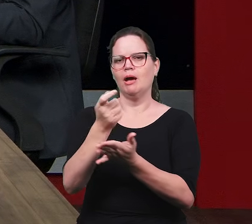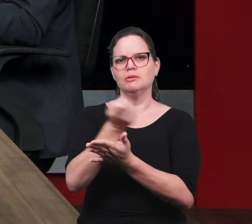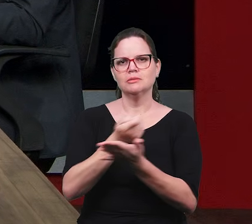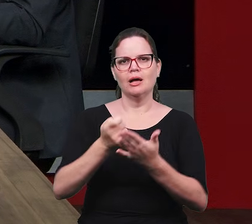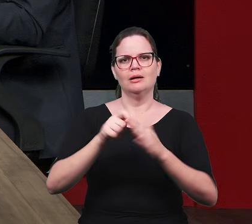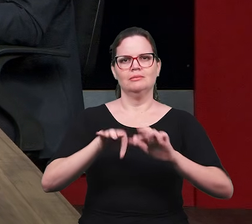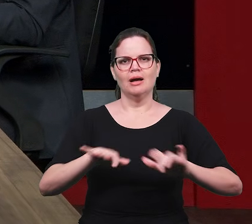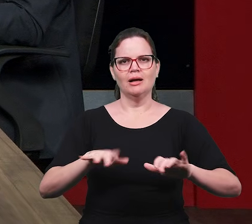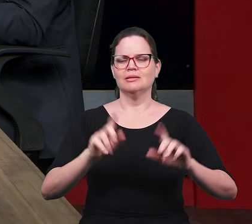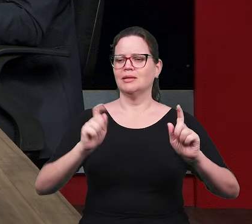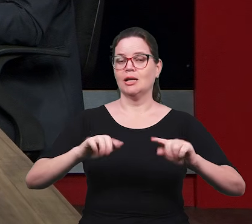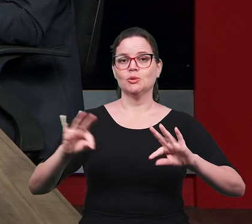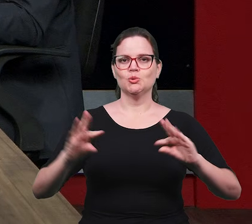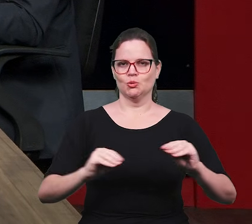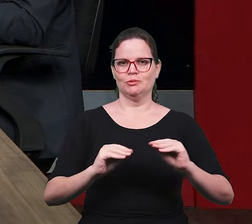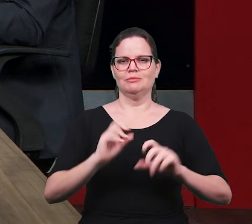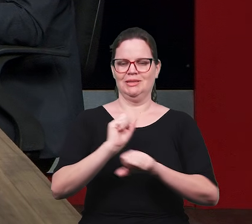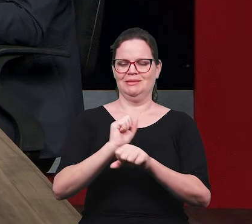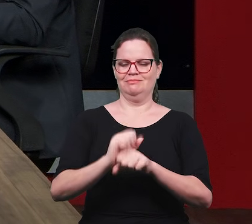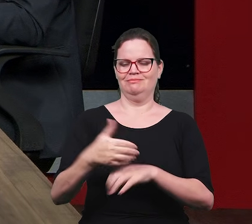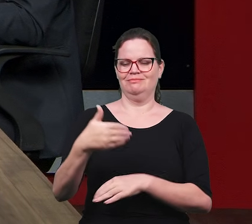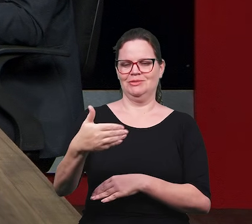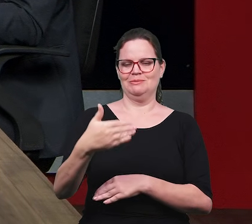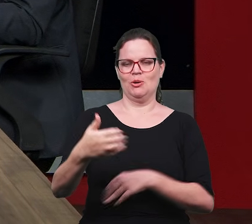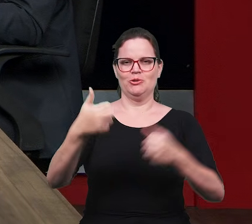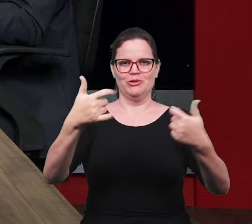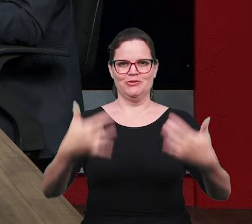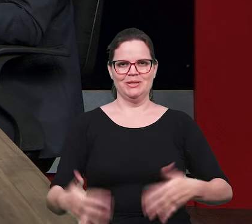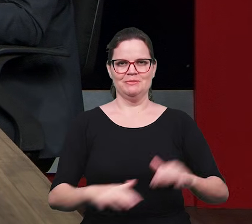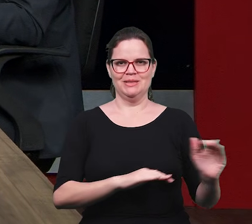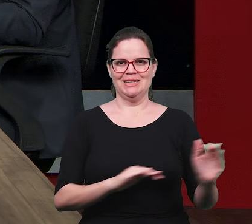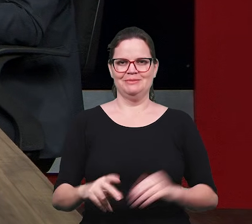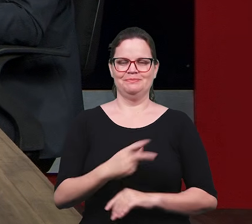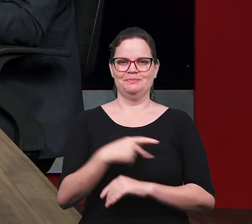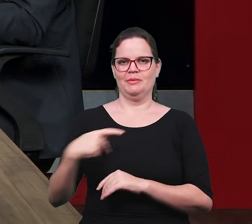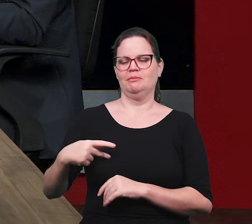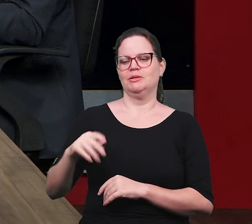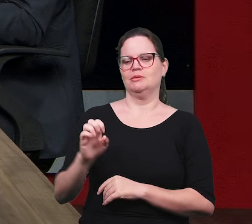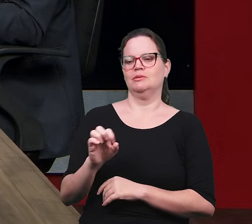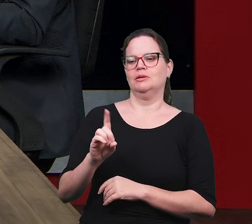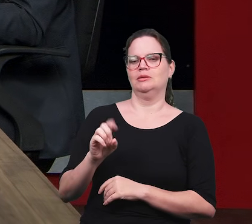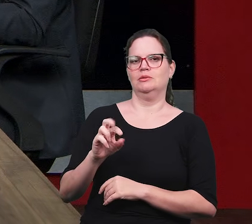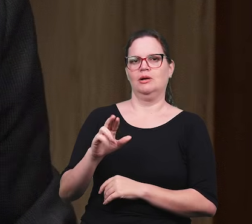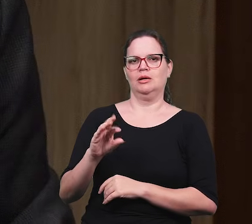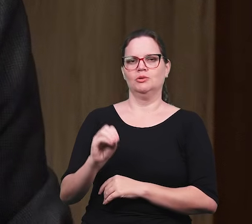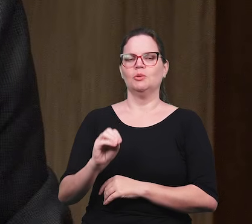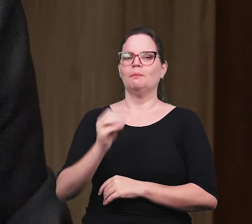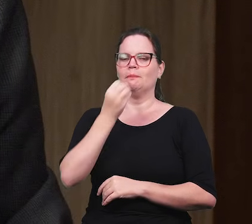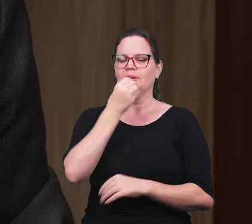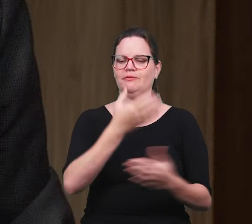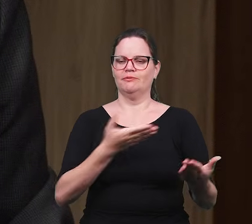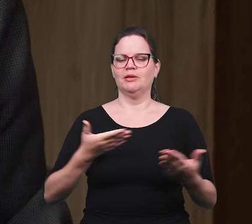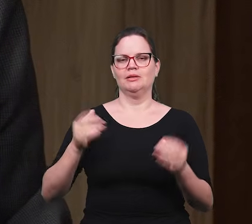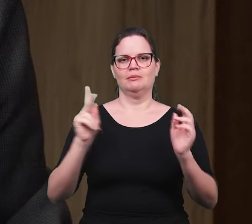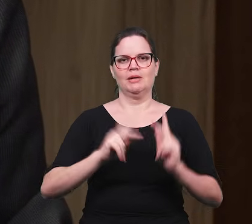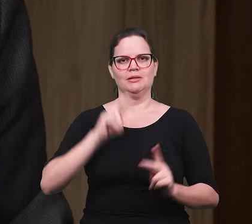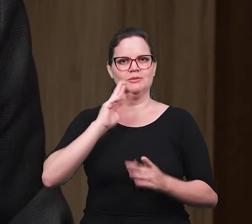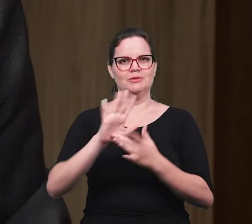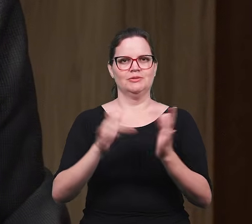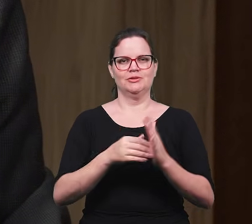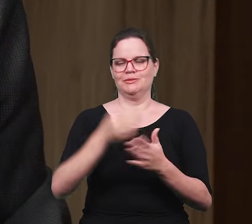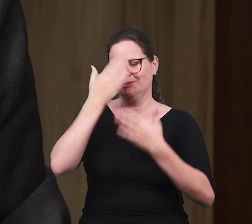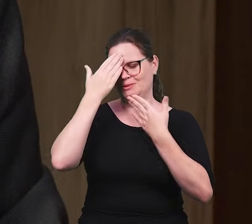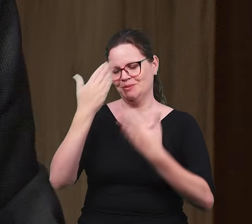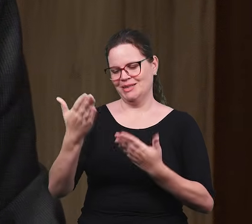Vamos aguardar o próximo episódio. Pastor Eduardo, seja sempre bem-vindo. Muito obrigado, a paz do Senhor. Um prazer